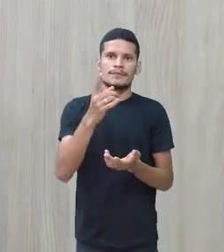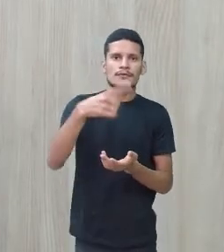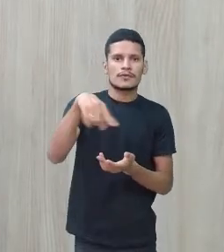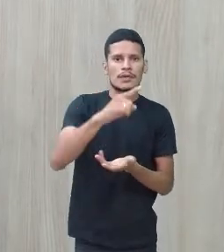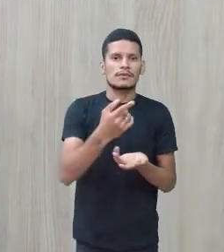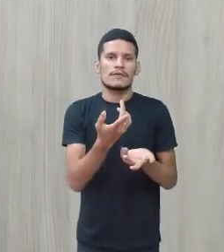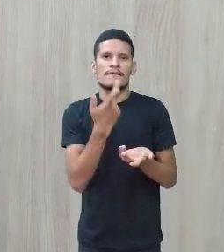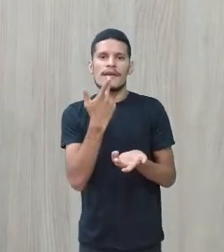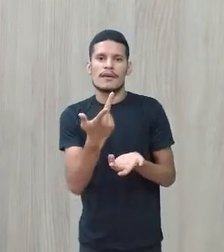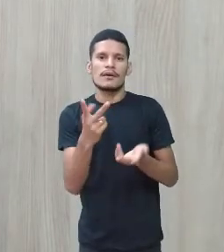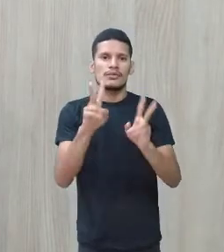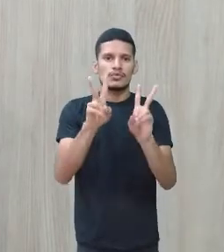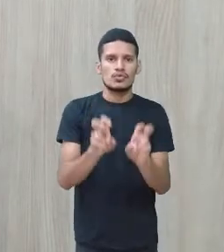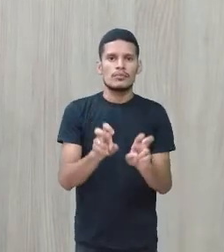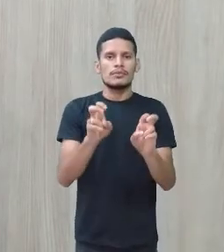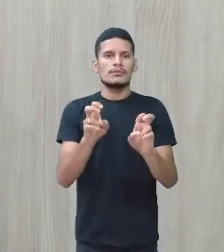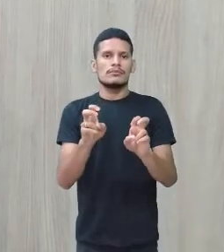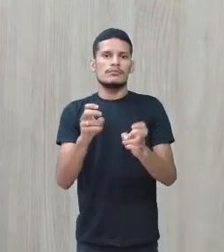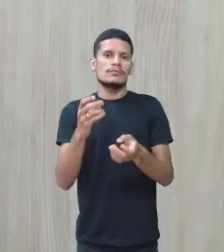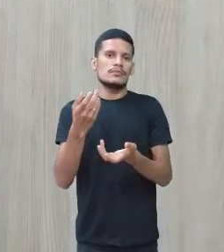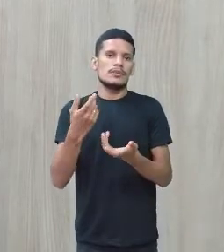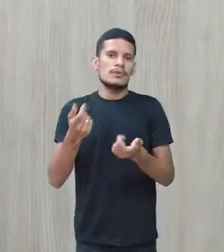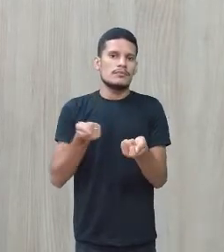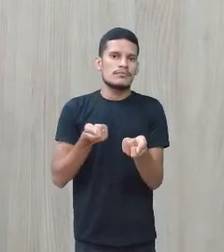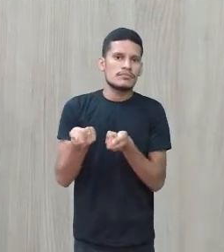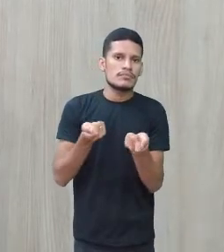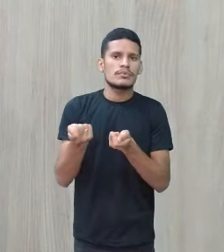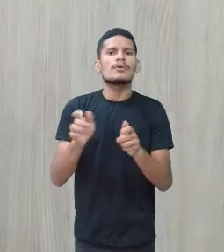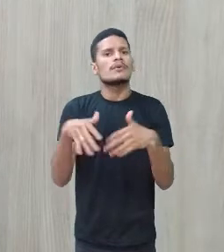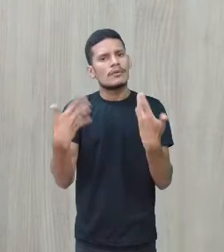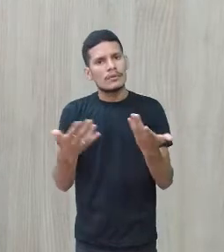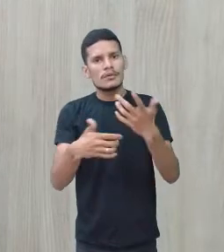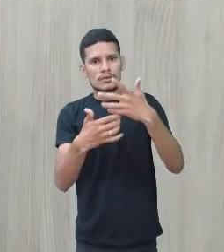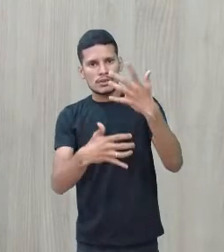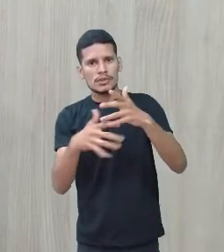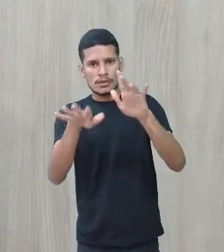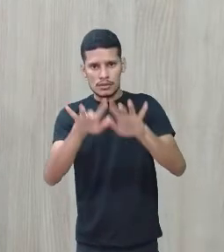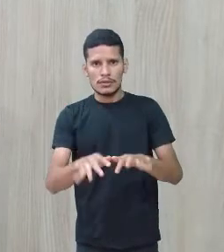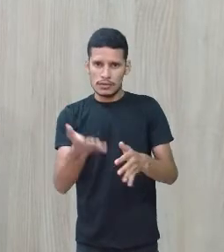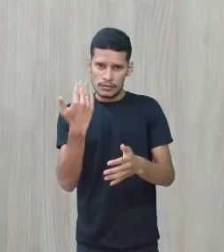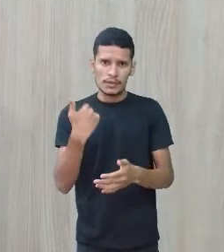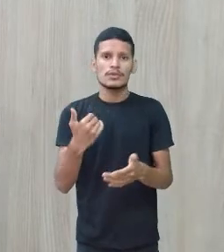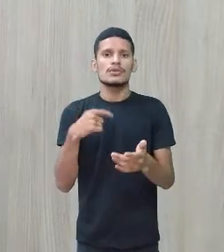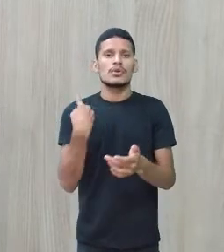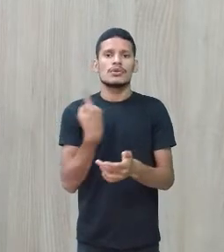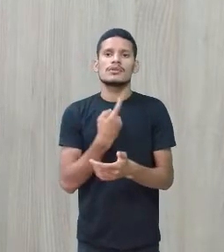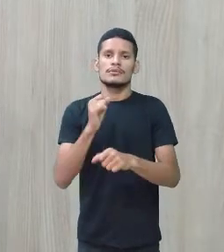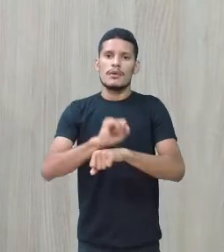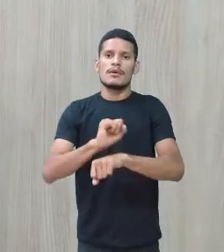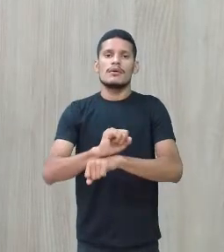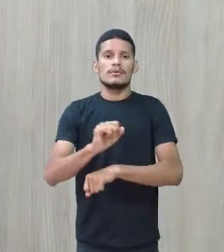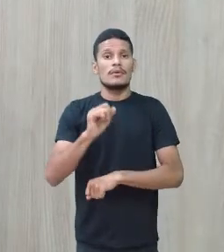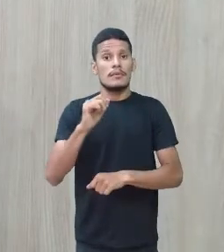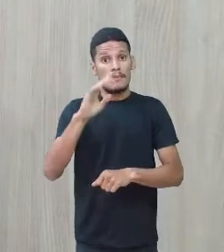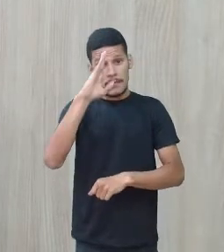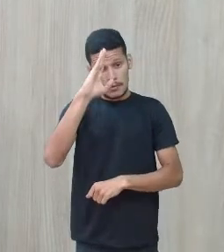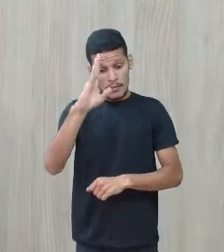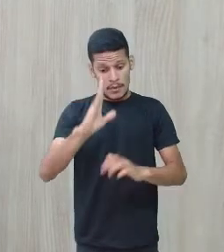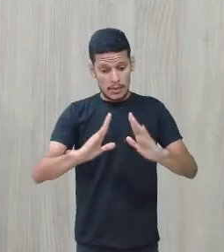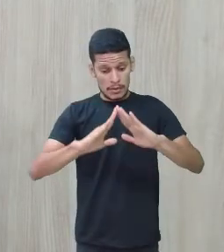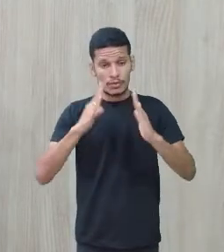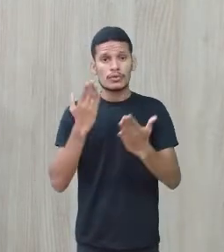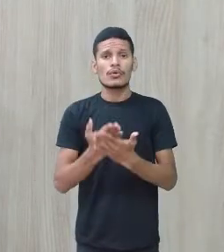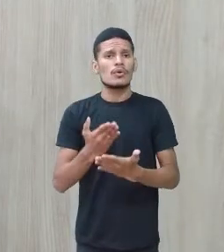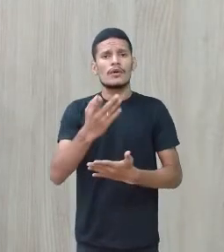citar sem fazer, sem realizar. E aí, pessoal, vamos lá? Digita aí que a gente está esperando, né, professora? Com certeza. Principalmente na escola, não